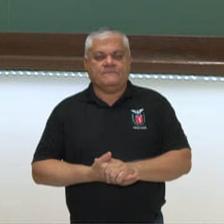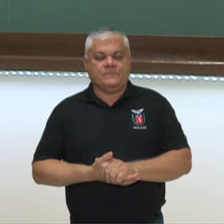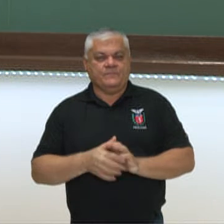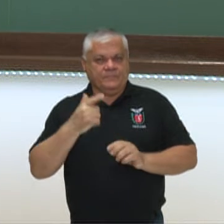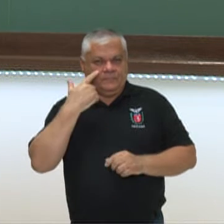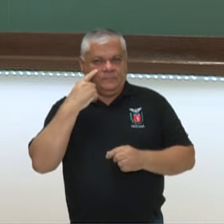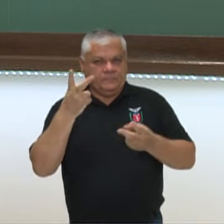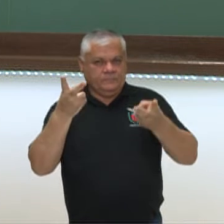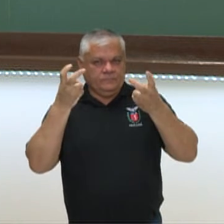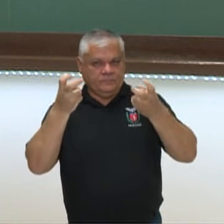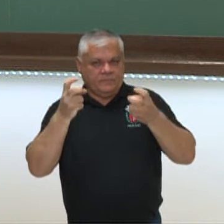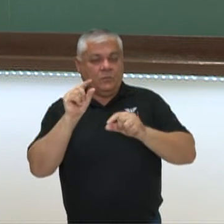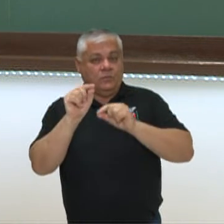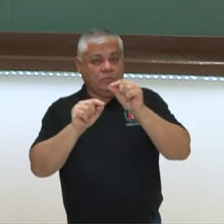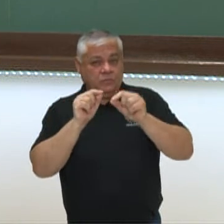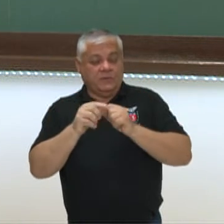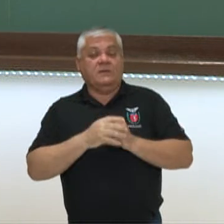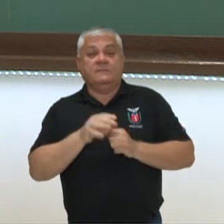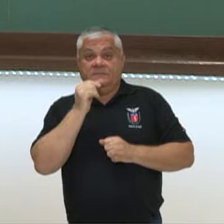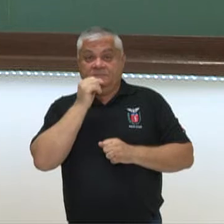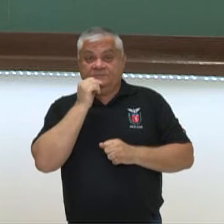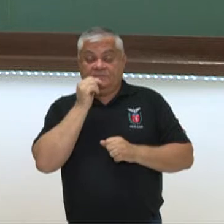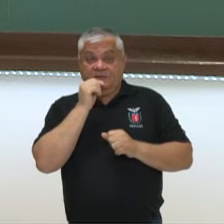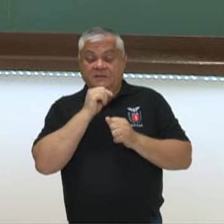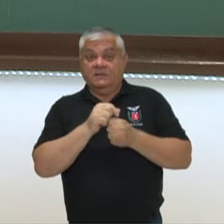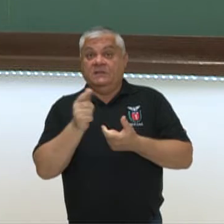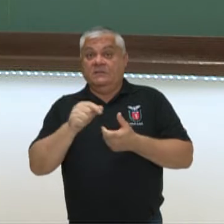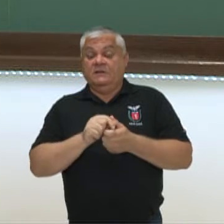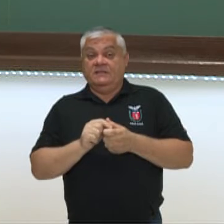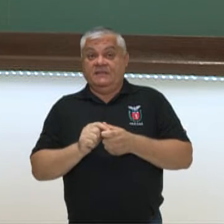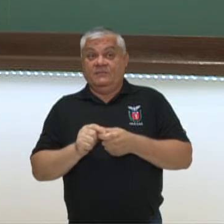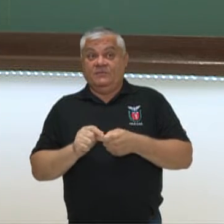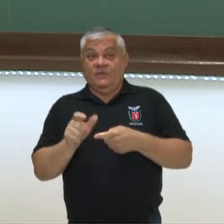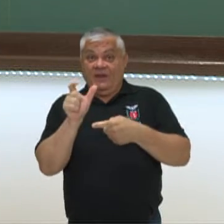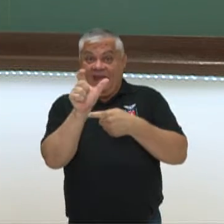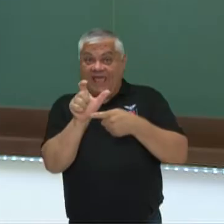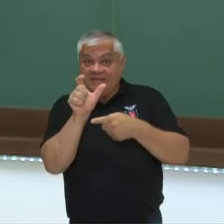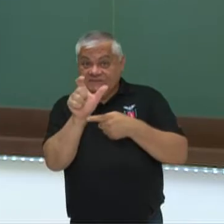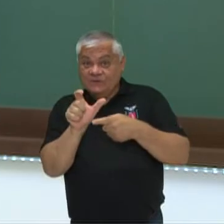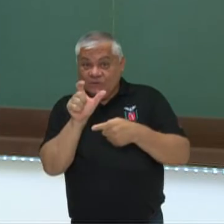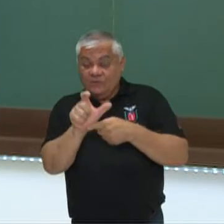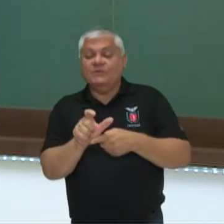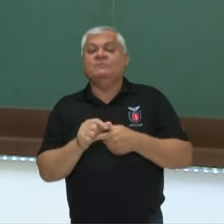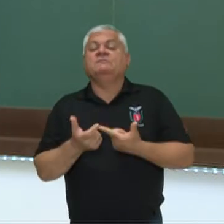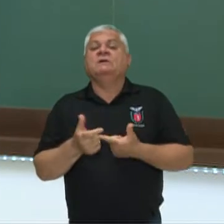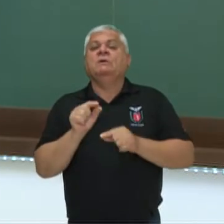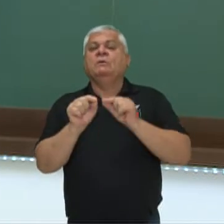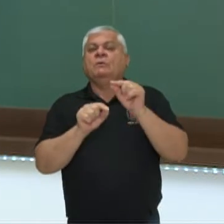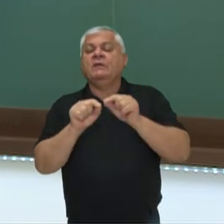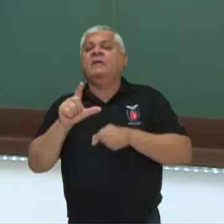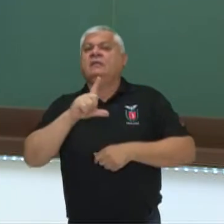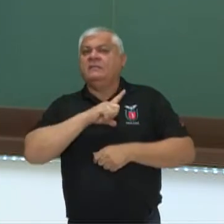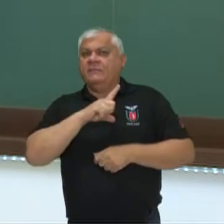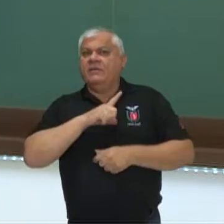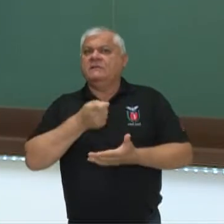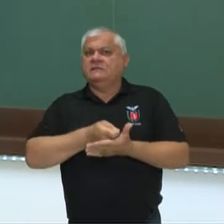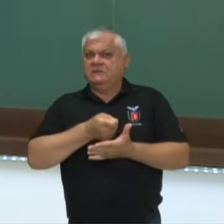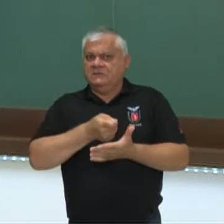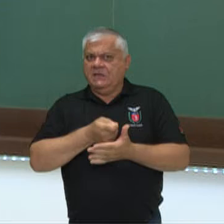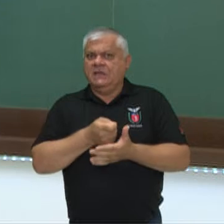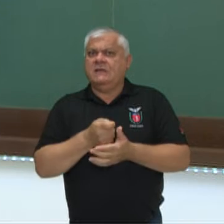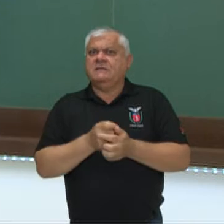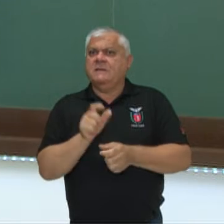Observe, minha gente, que no plano lexical, vocabular, esse texto é extremamente rico, mas é também extremamente exigente, né? Nós